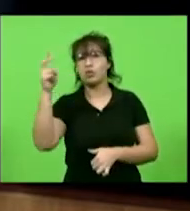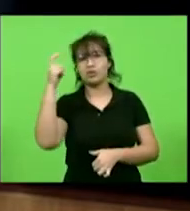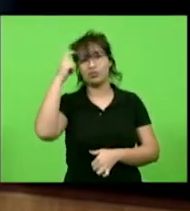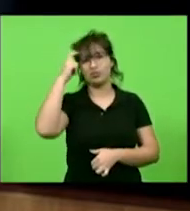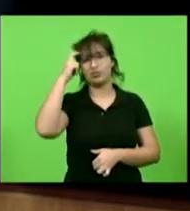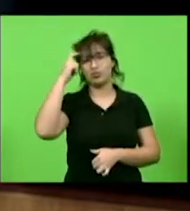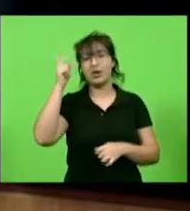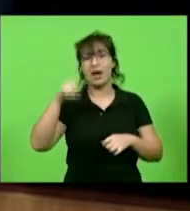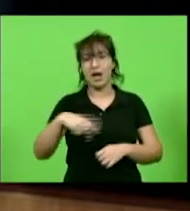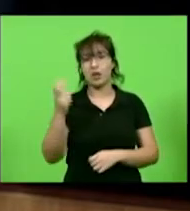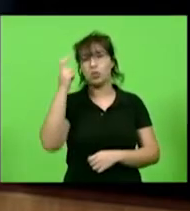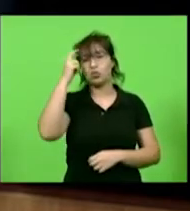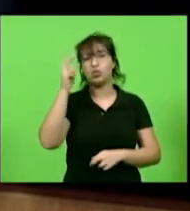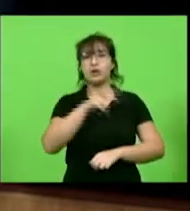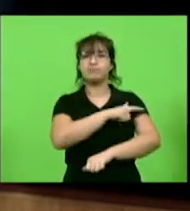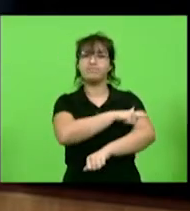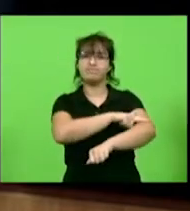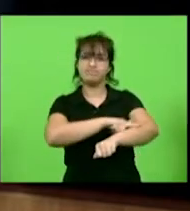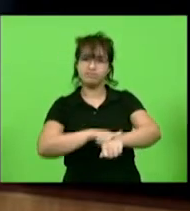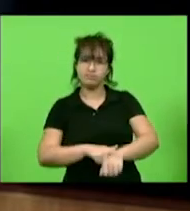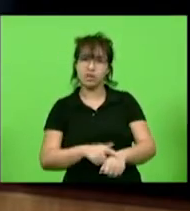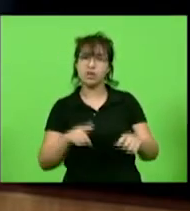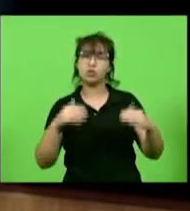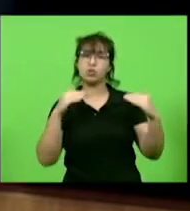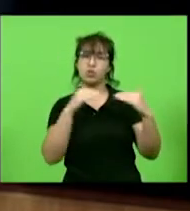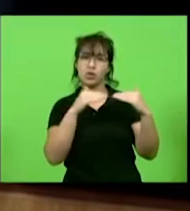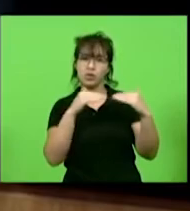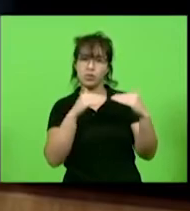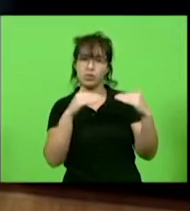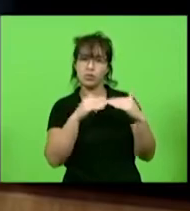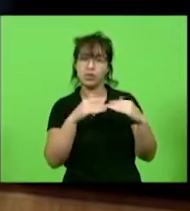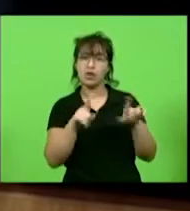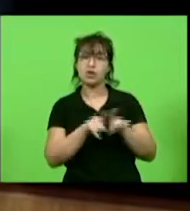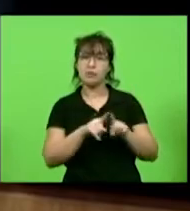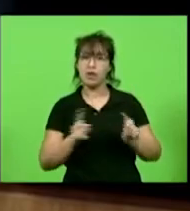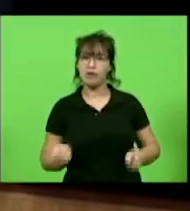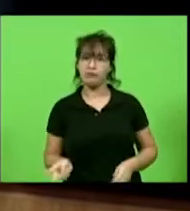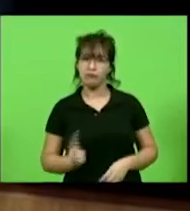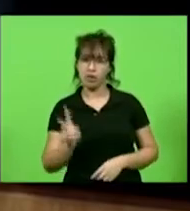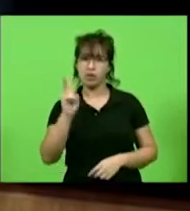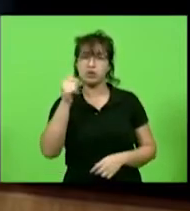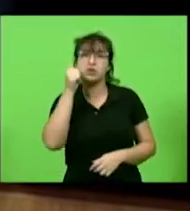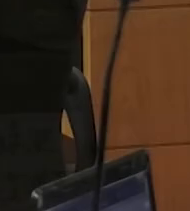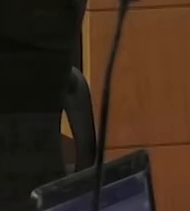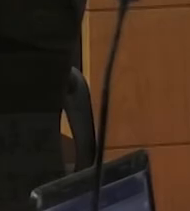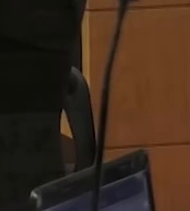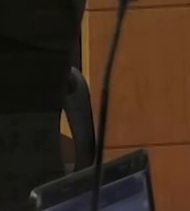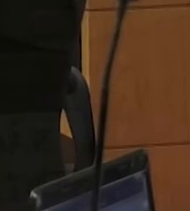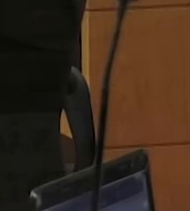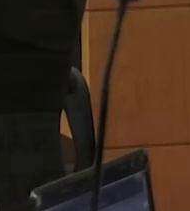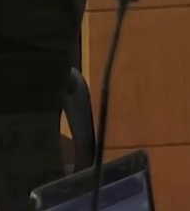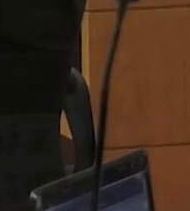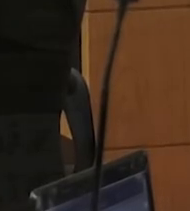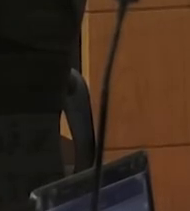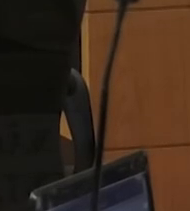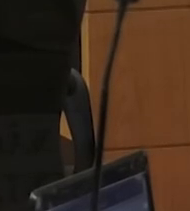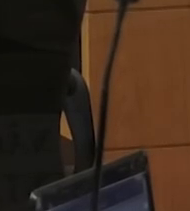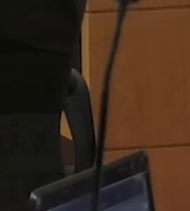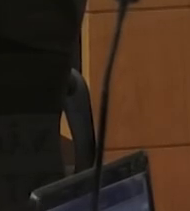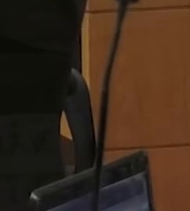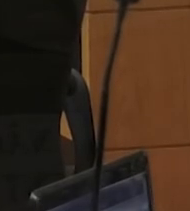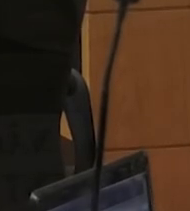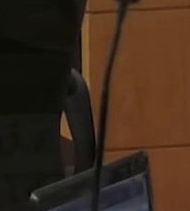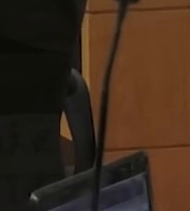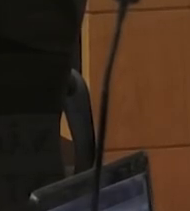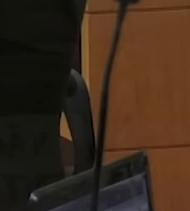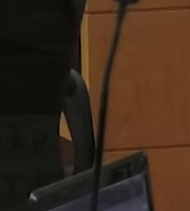é a cultura do respeito, da igualdade, da valorização de mulheres e de homens. O outro projeto